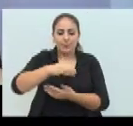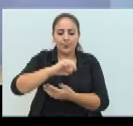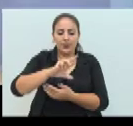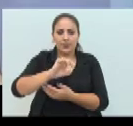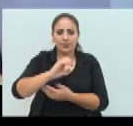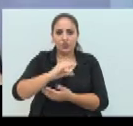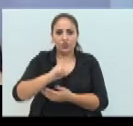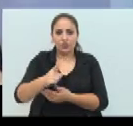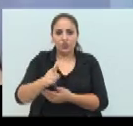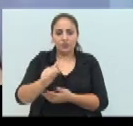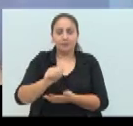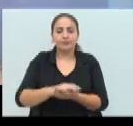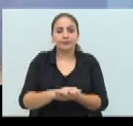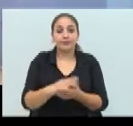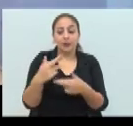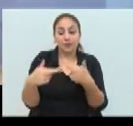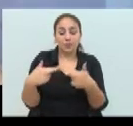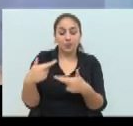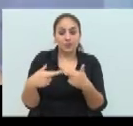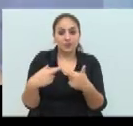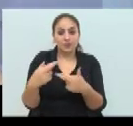da Biblioteca Pública,